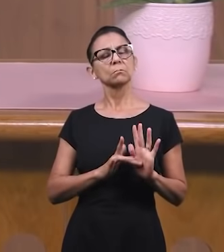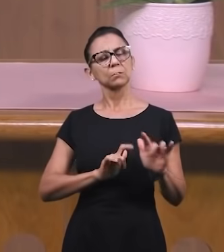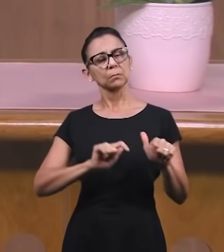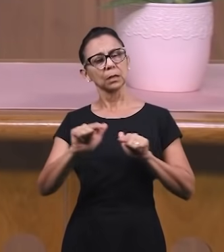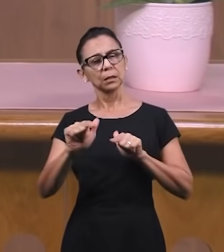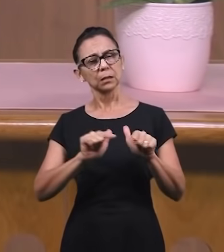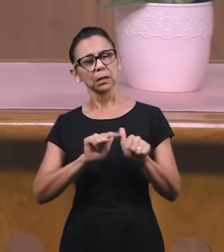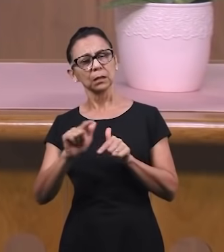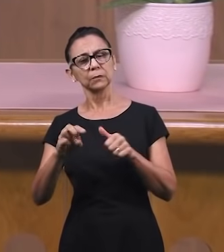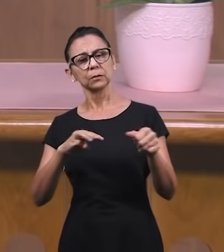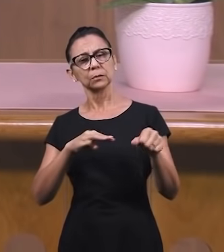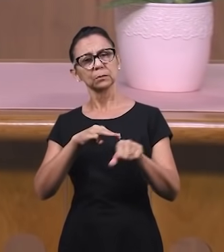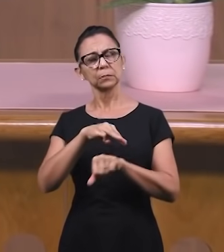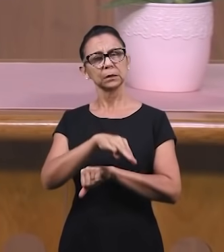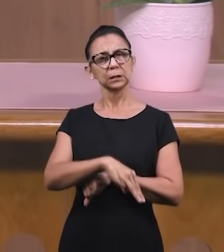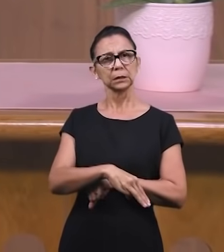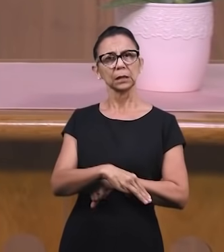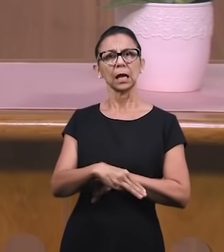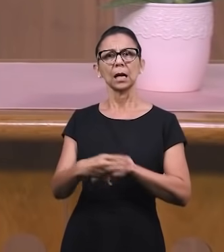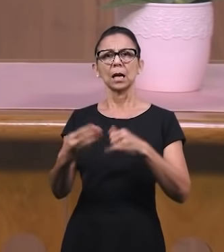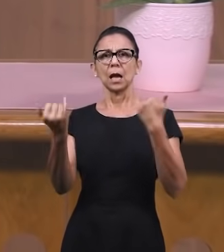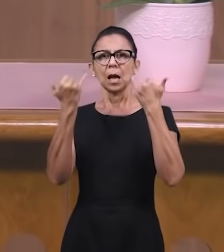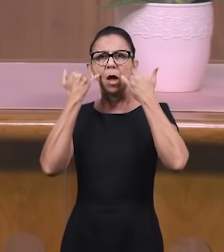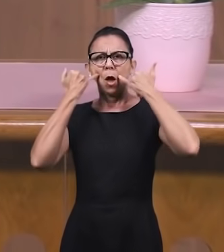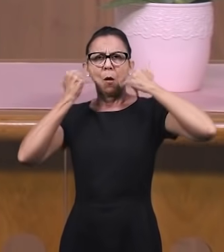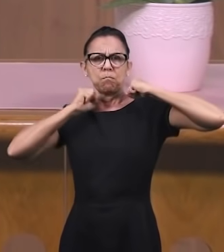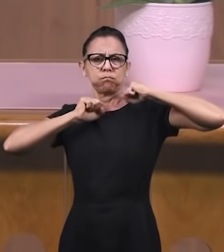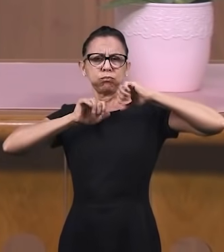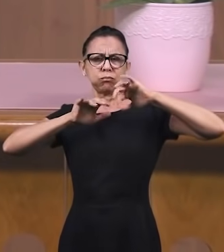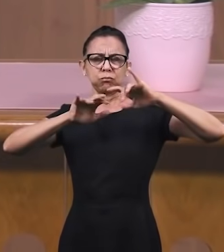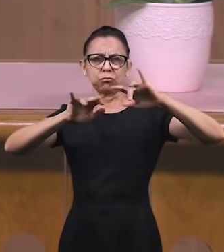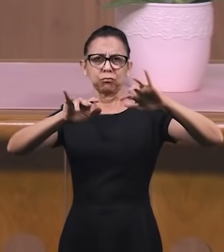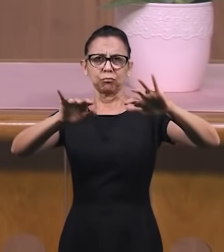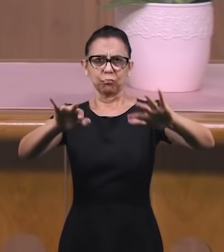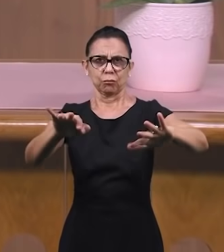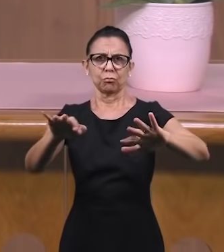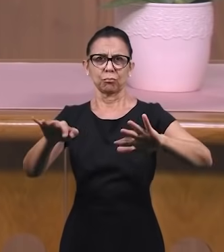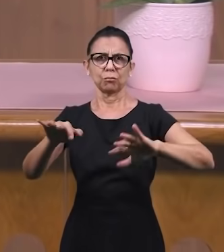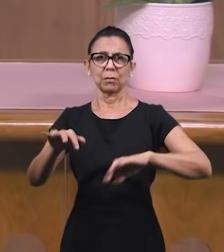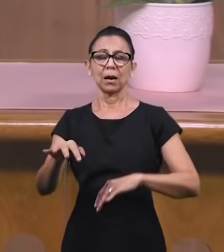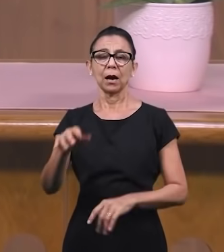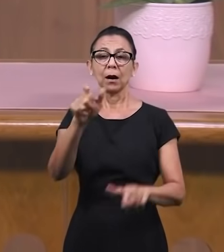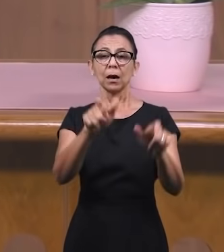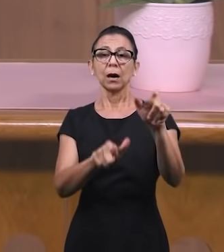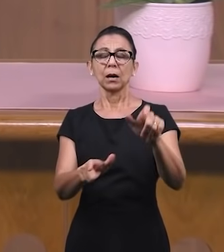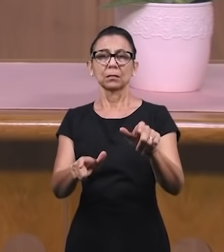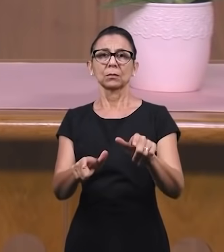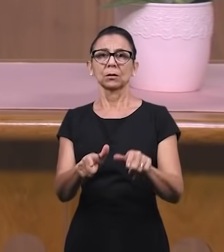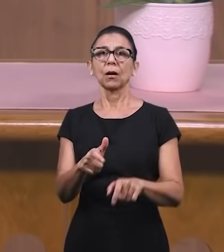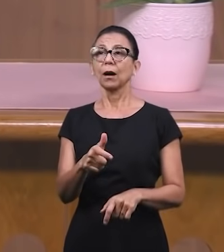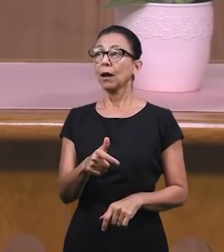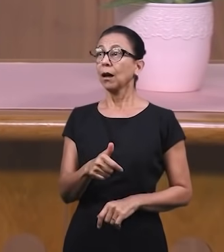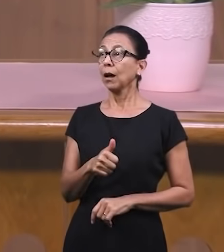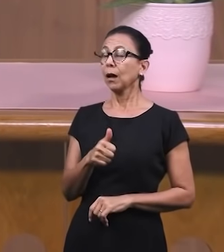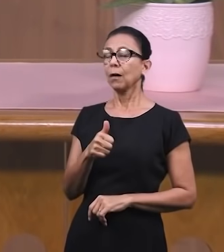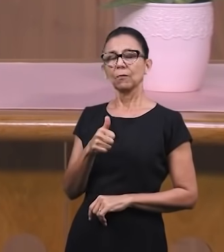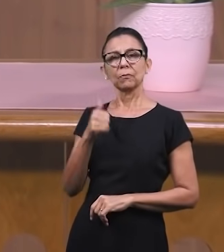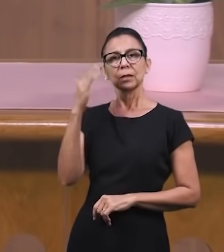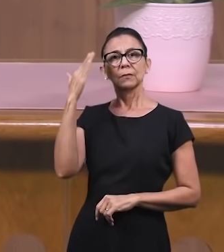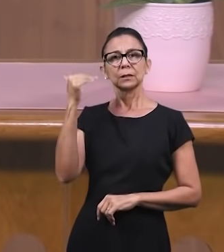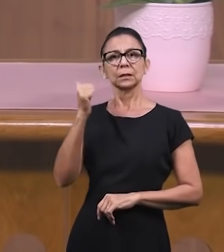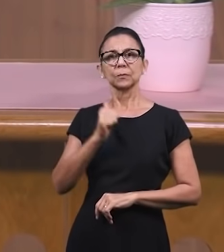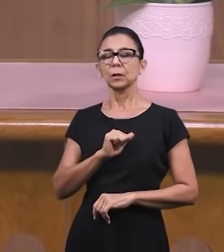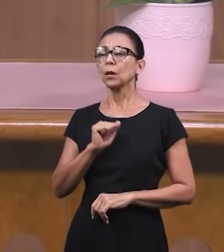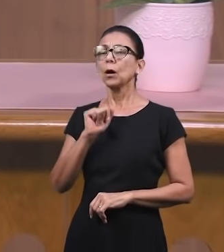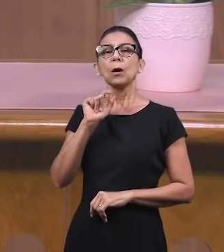e as notícias acerca de tudo que Jesus fazia corriam por aquelas terras. As pessoas ficavam sabendo,